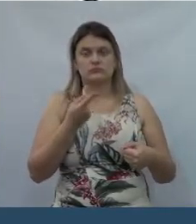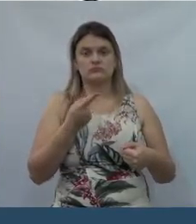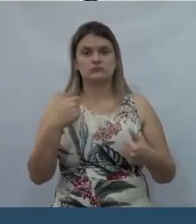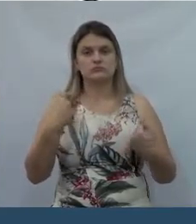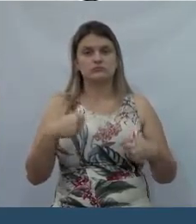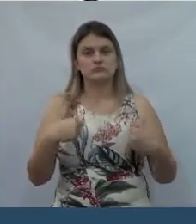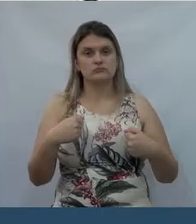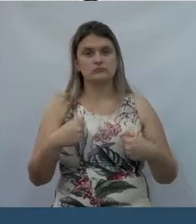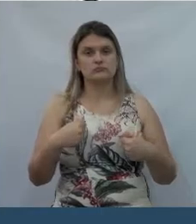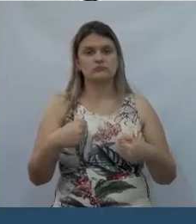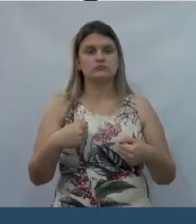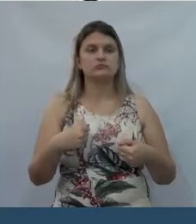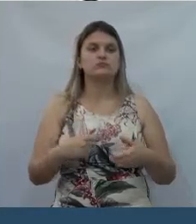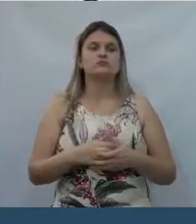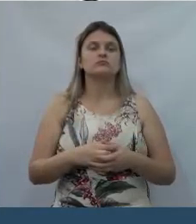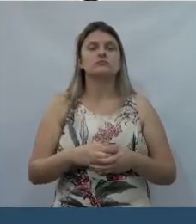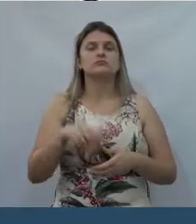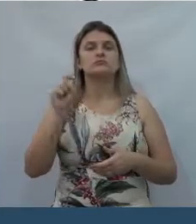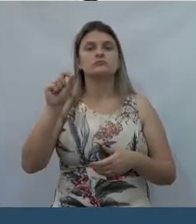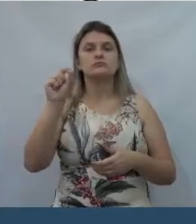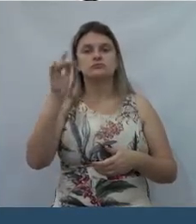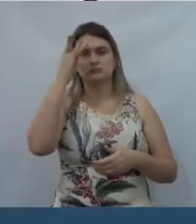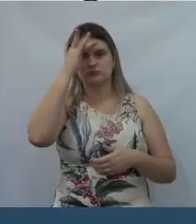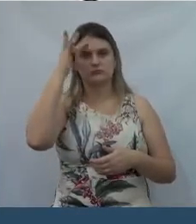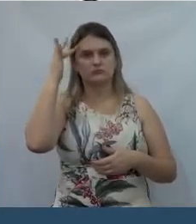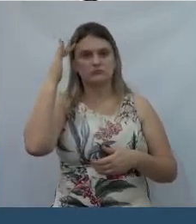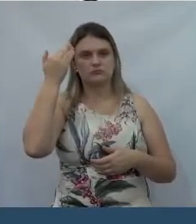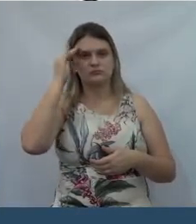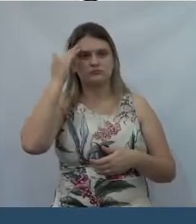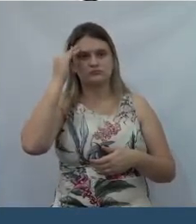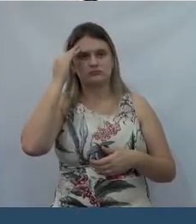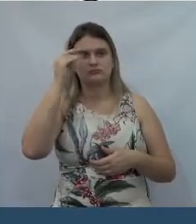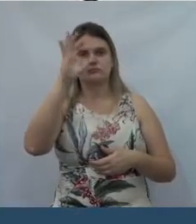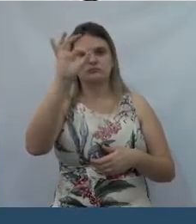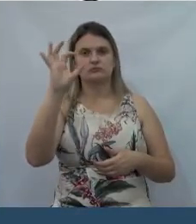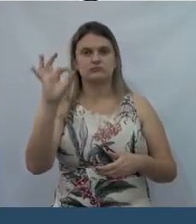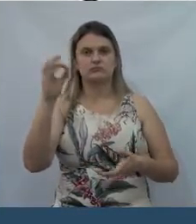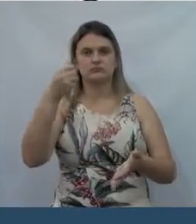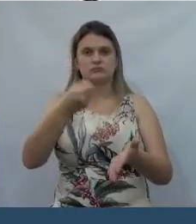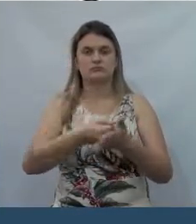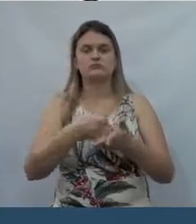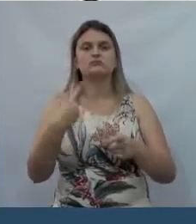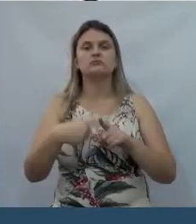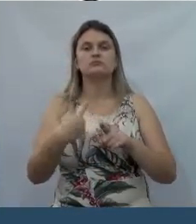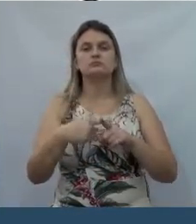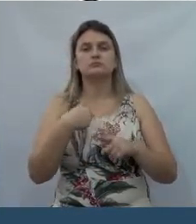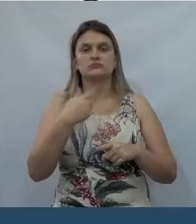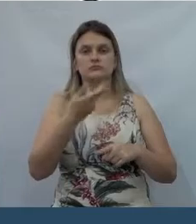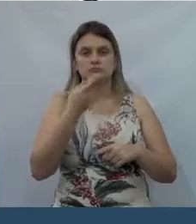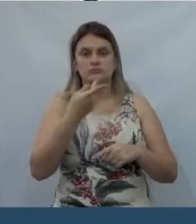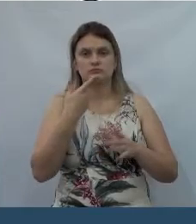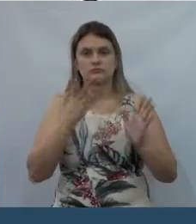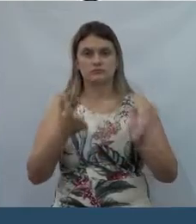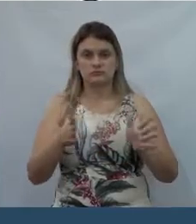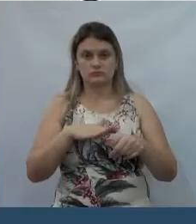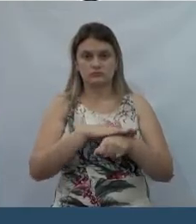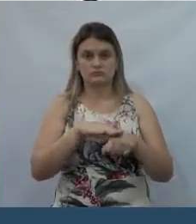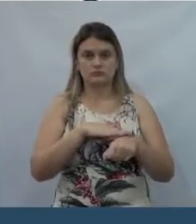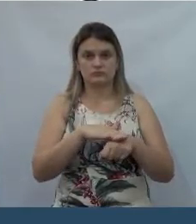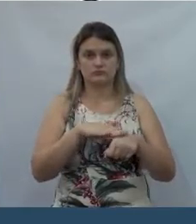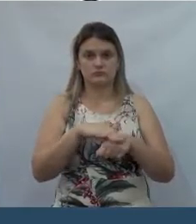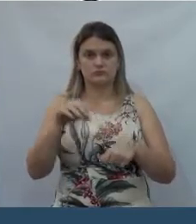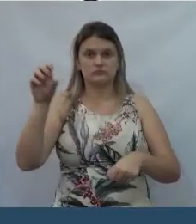que seja, alguém teria que assimilar essa taxa. Por que eu estou falando isso? Conversando com o